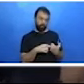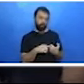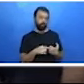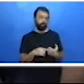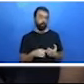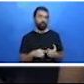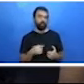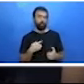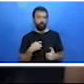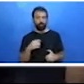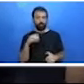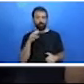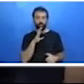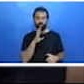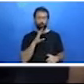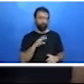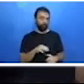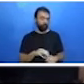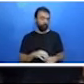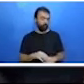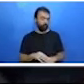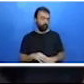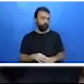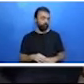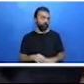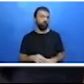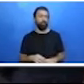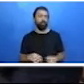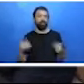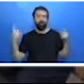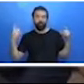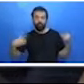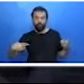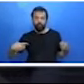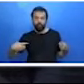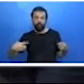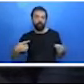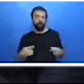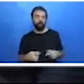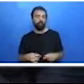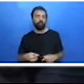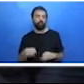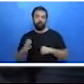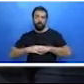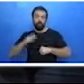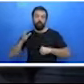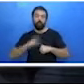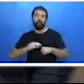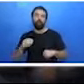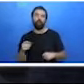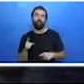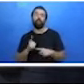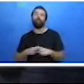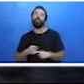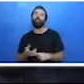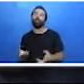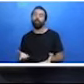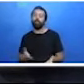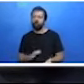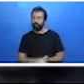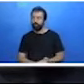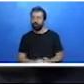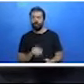sei. O desafio é melhorar para poder. Então, aqui vocês